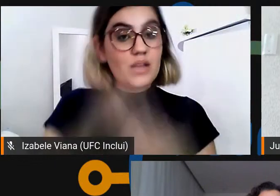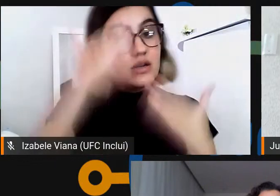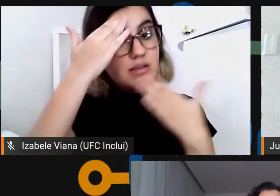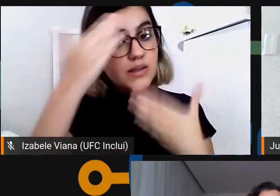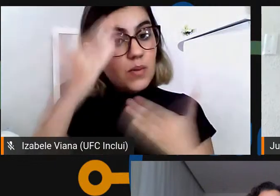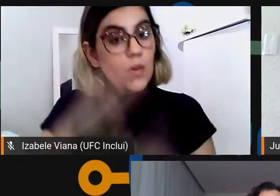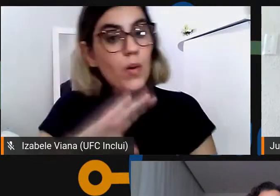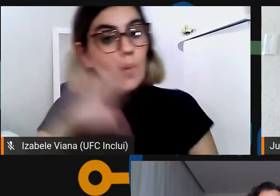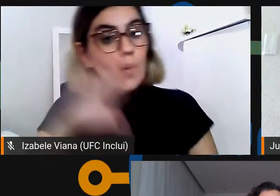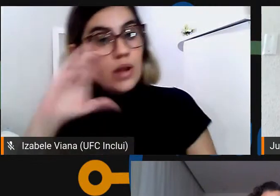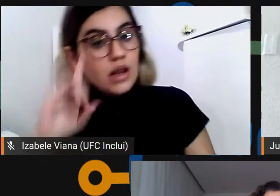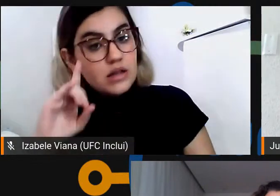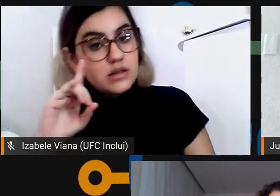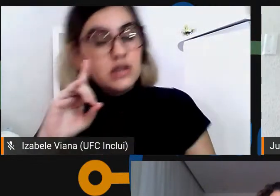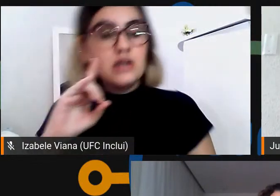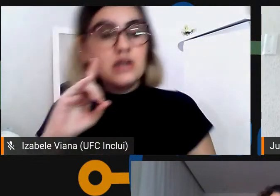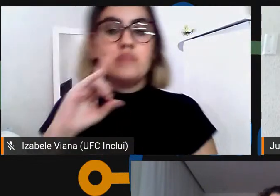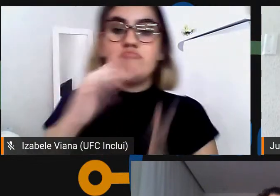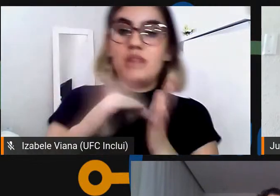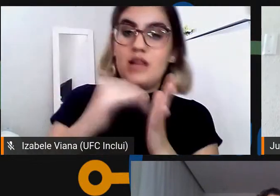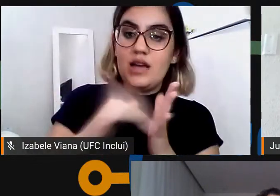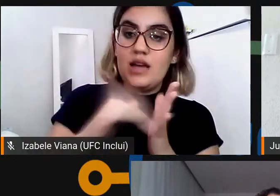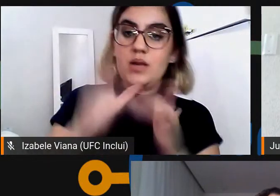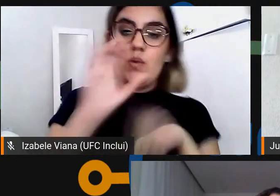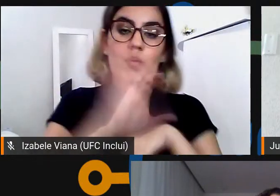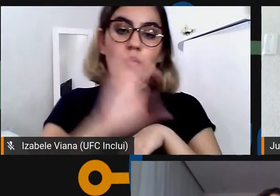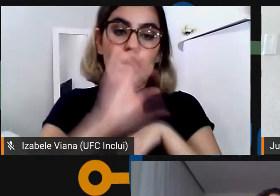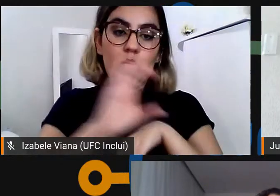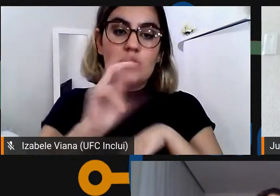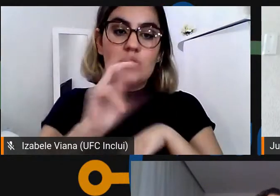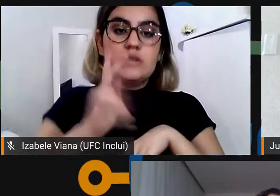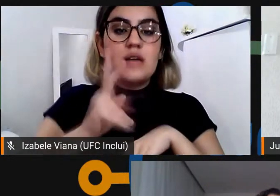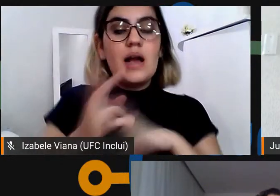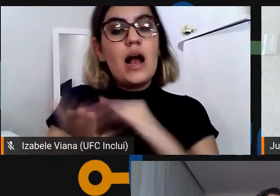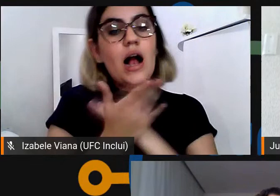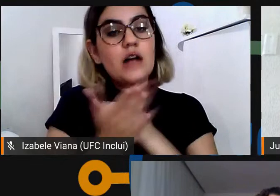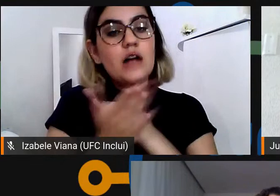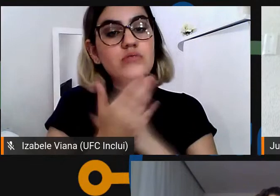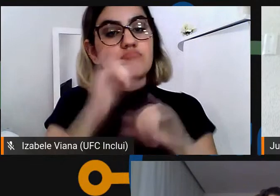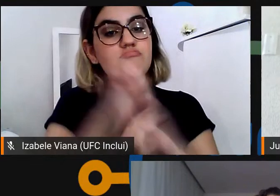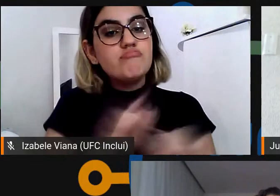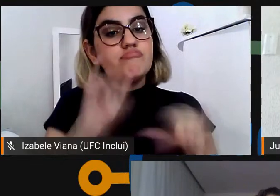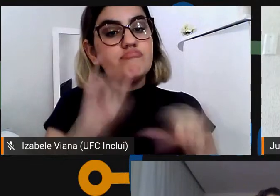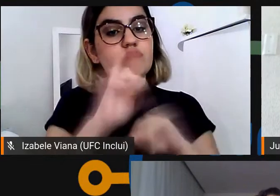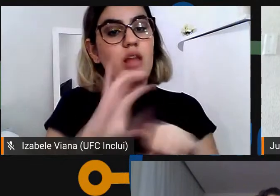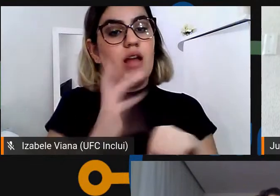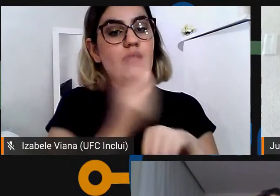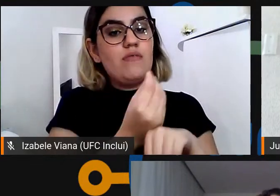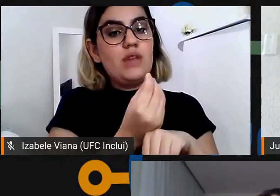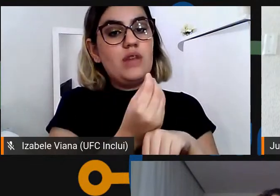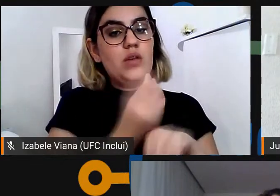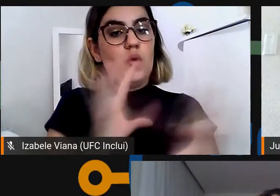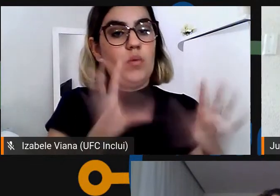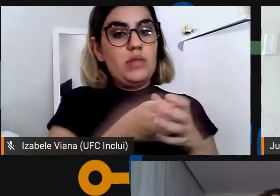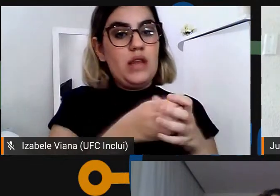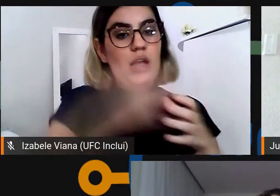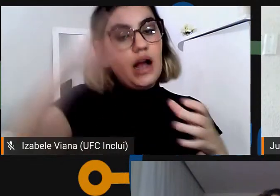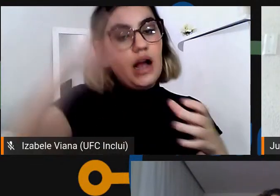curso, que sempre nos ajudam a divulgar o evento para a comunidade acadêmica interna e também para os